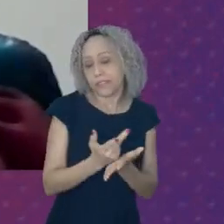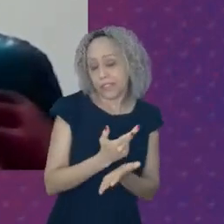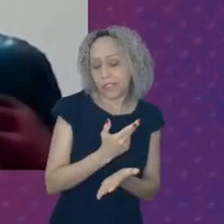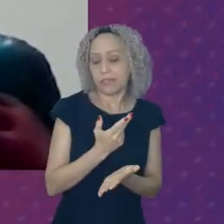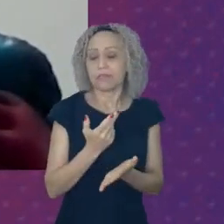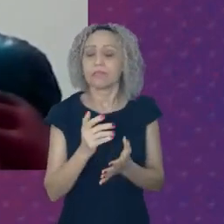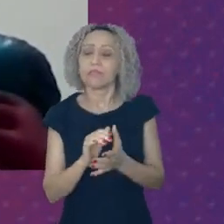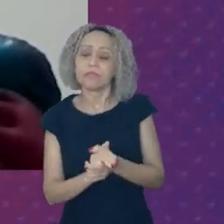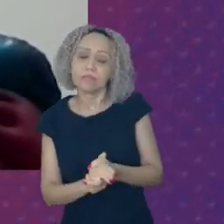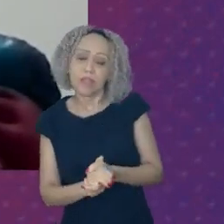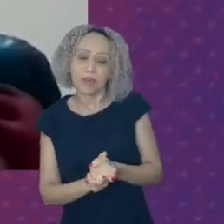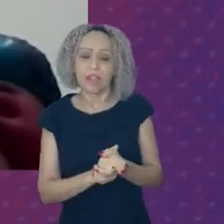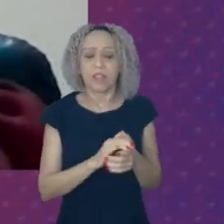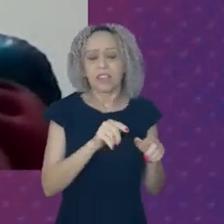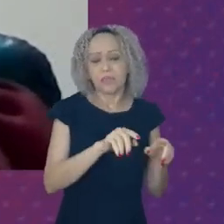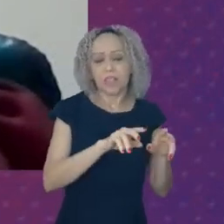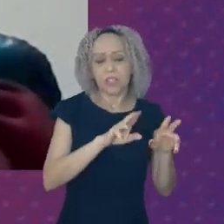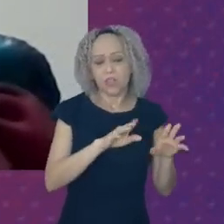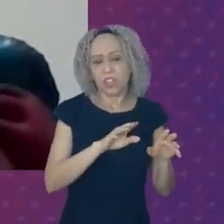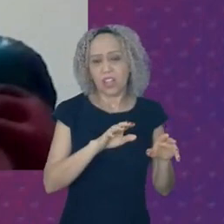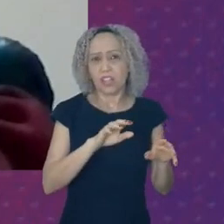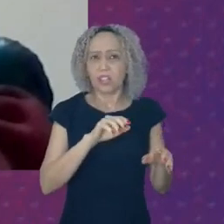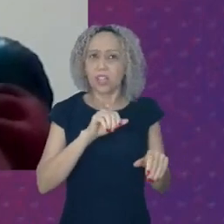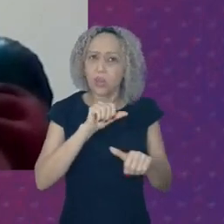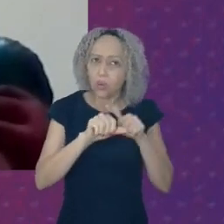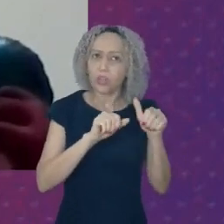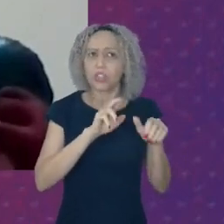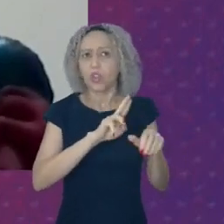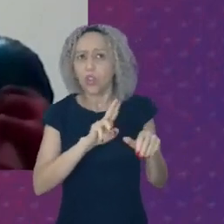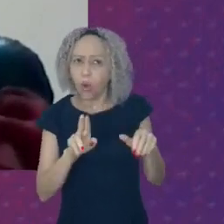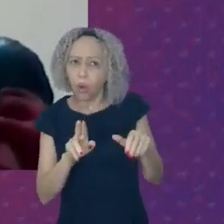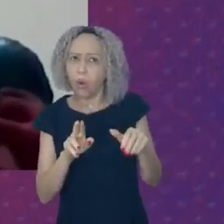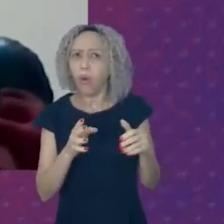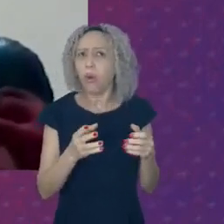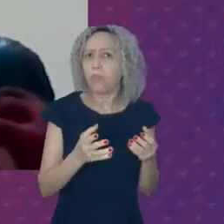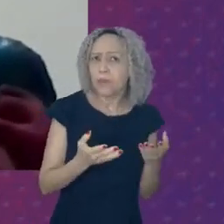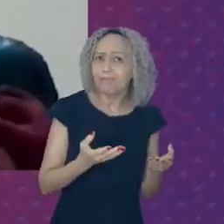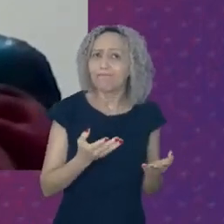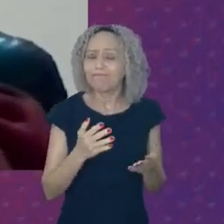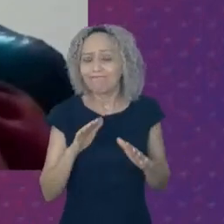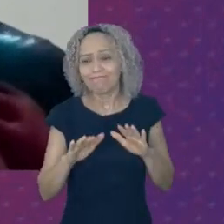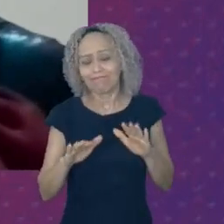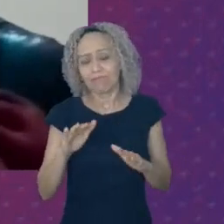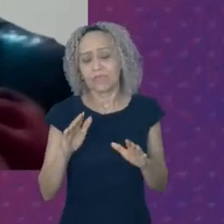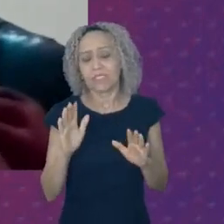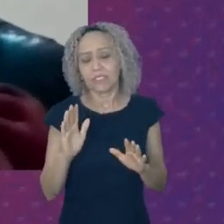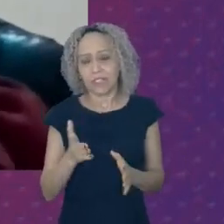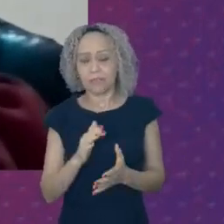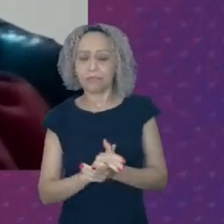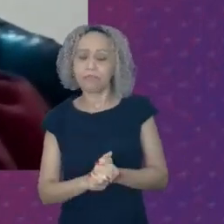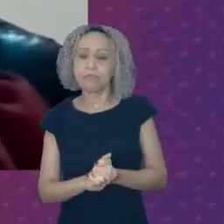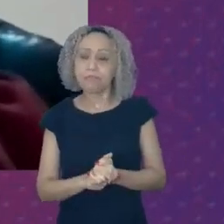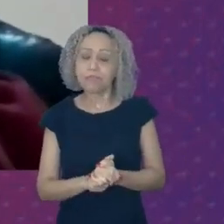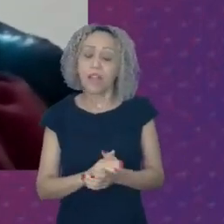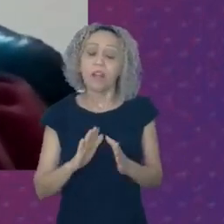né, nomenclaturas. Então, eu acho que é importante a gente compreender inicialmente sobre